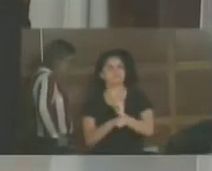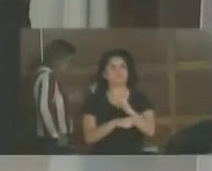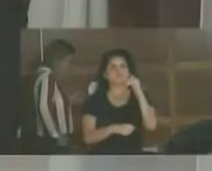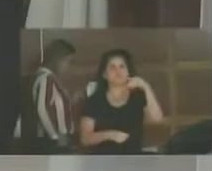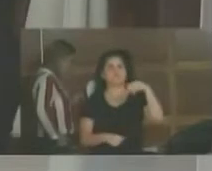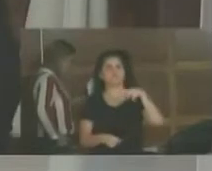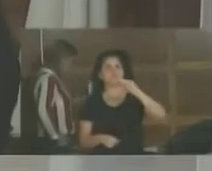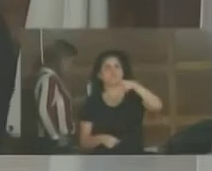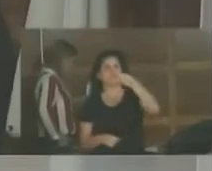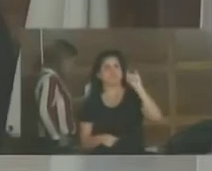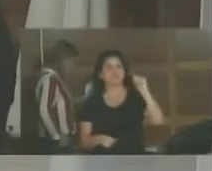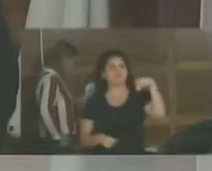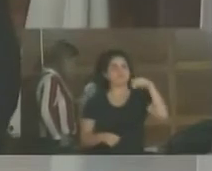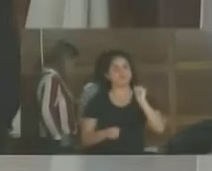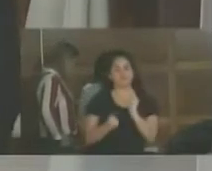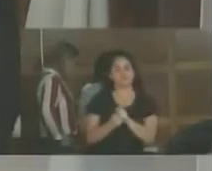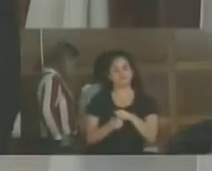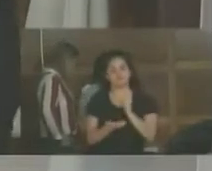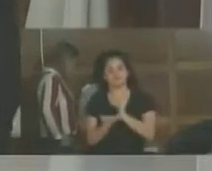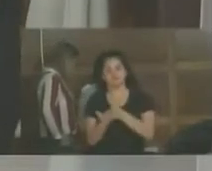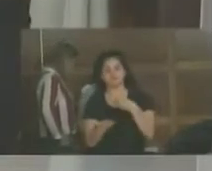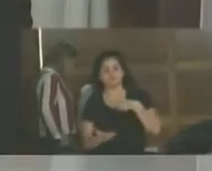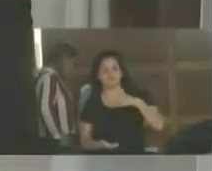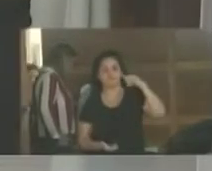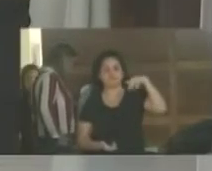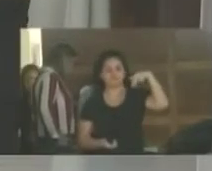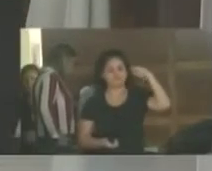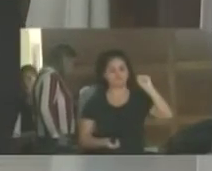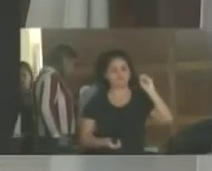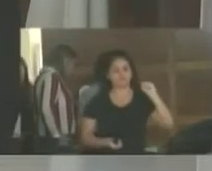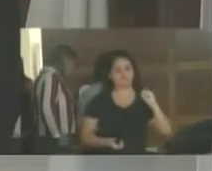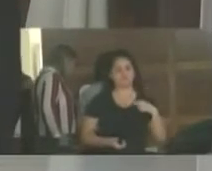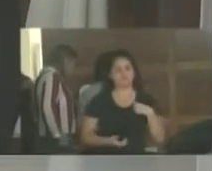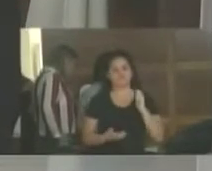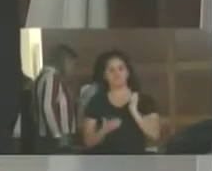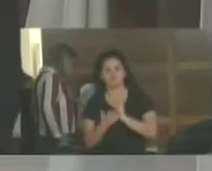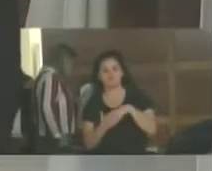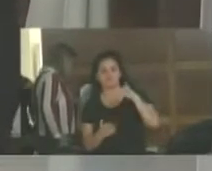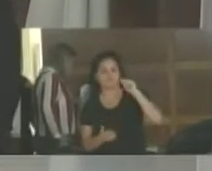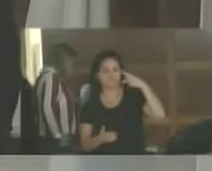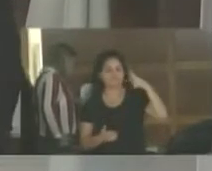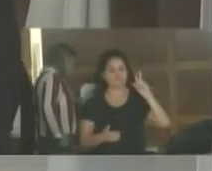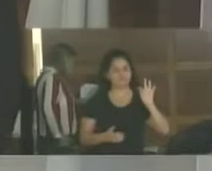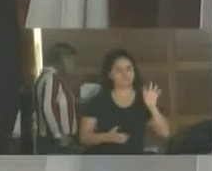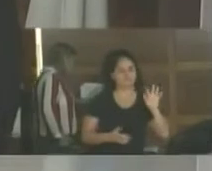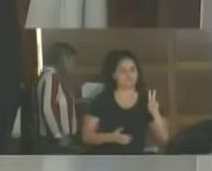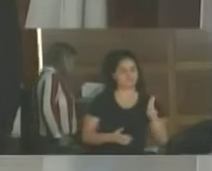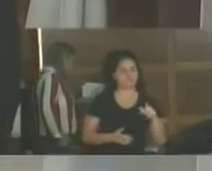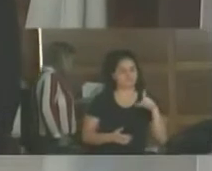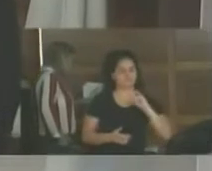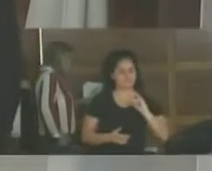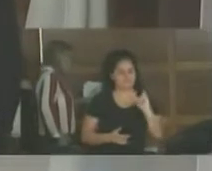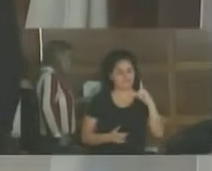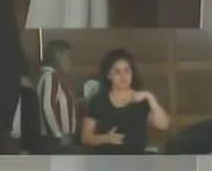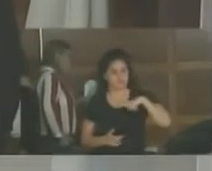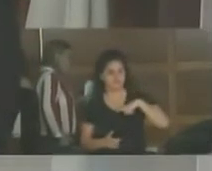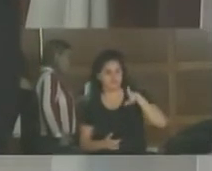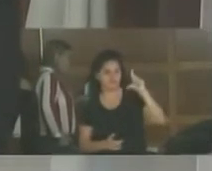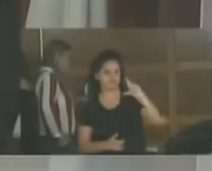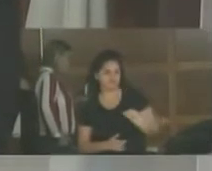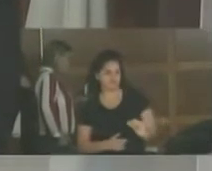pagar meu ISS, estou esperando a próxima anistia para pagar o meu IPTU. Não, se a gente tiver essa